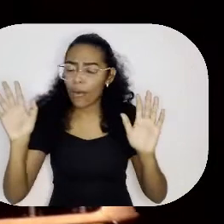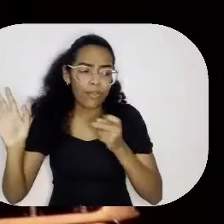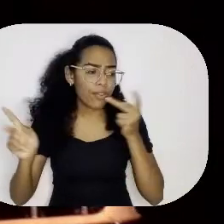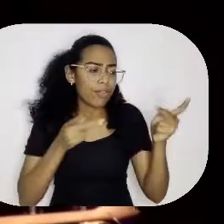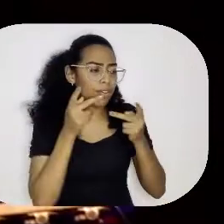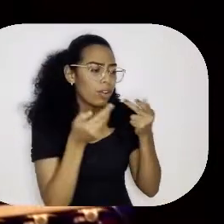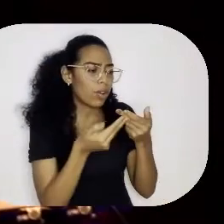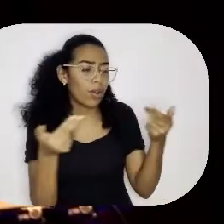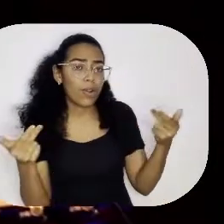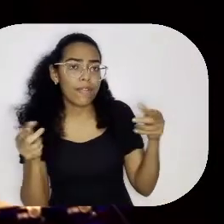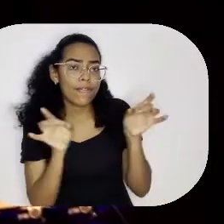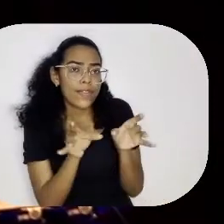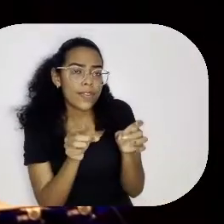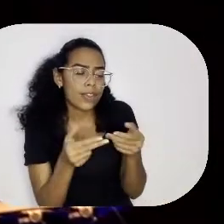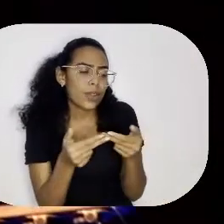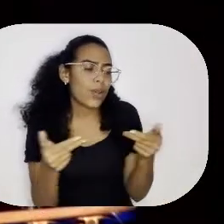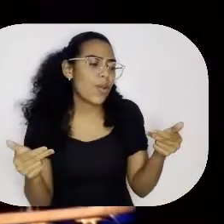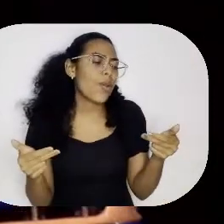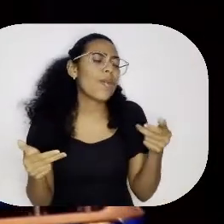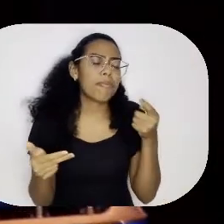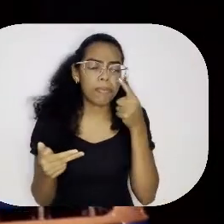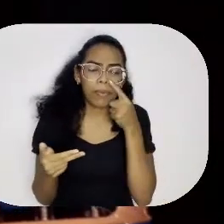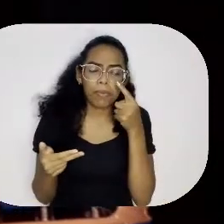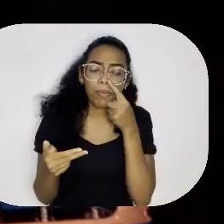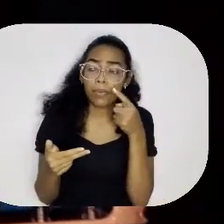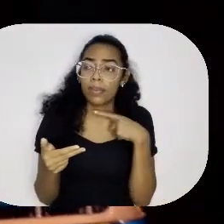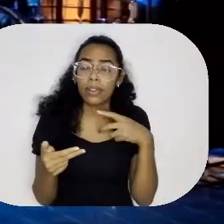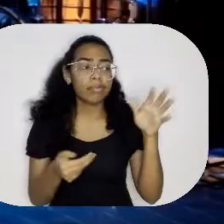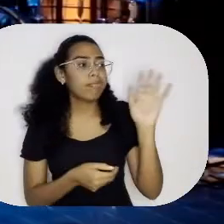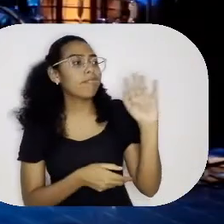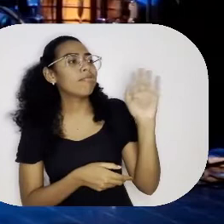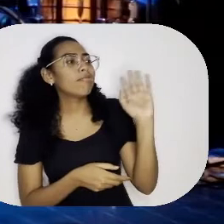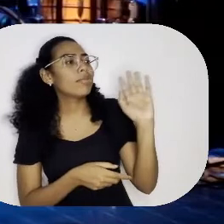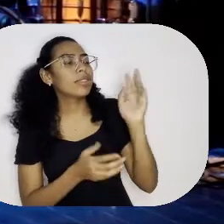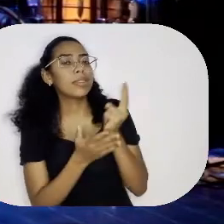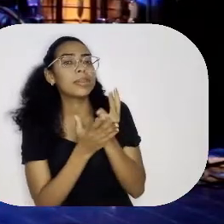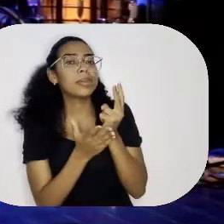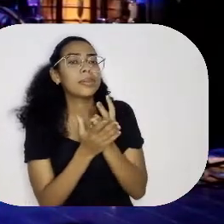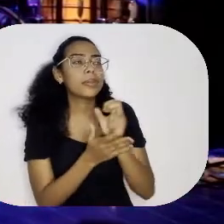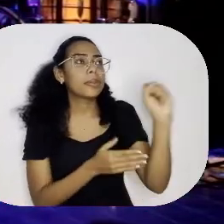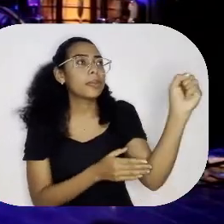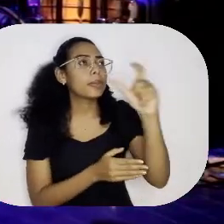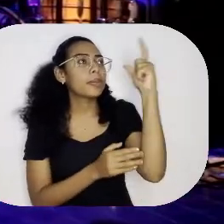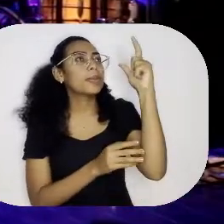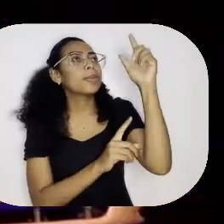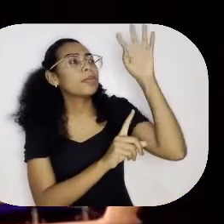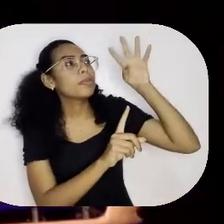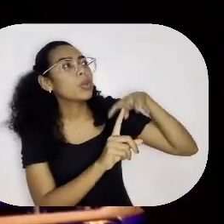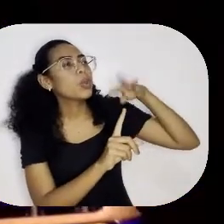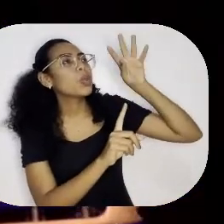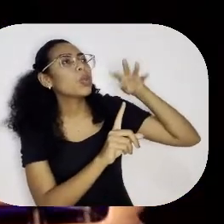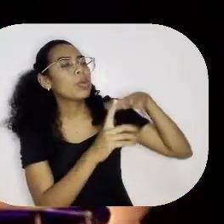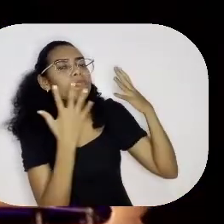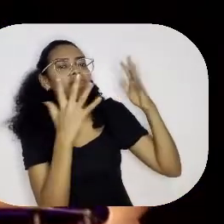ambulante, cantante de balas, vendedor, que com os braços saúda o sol na